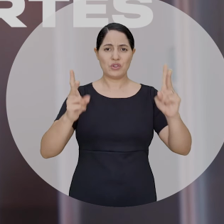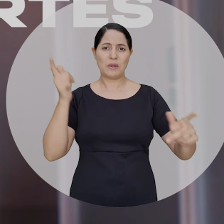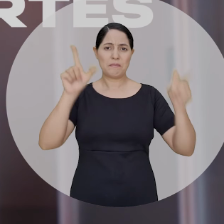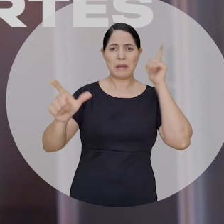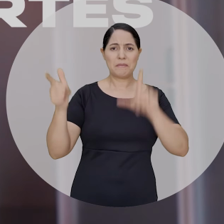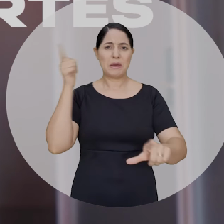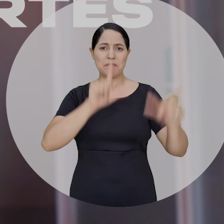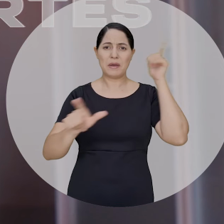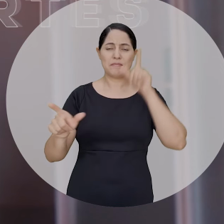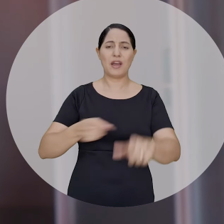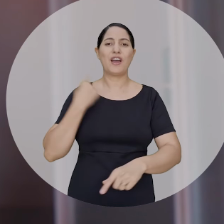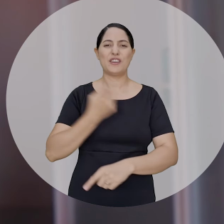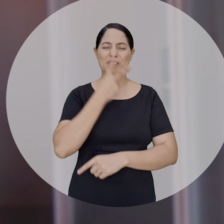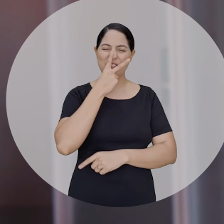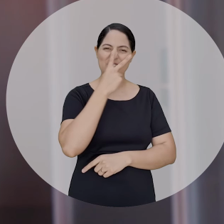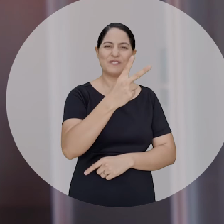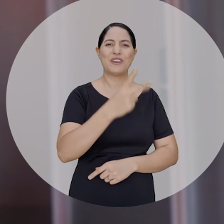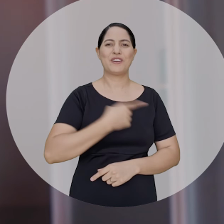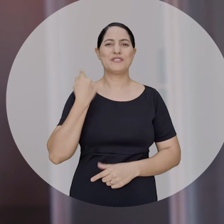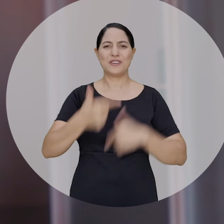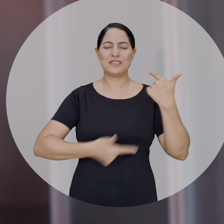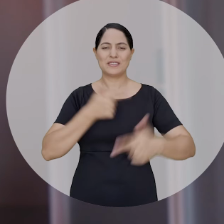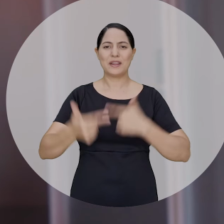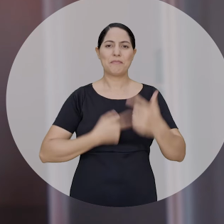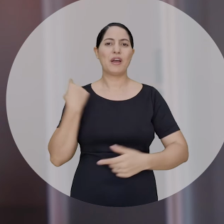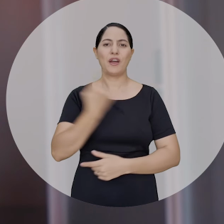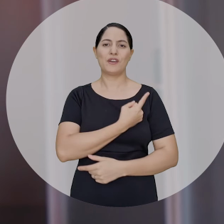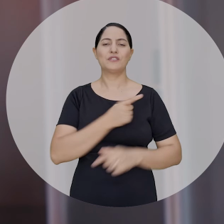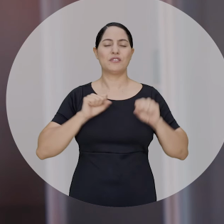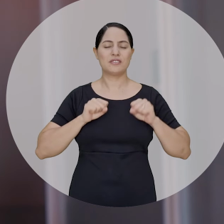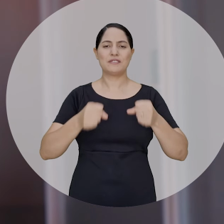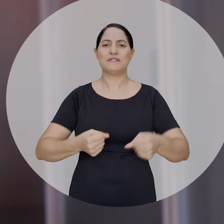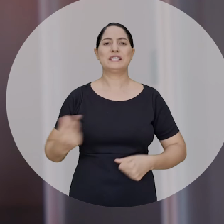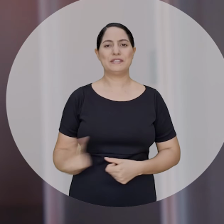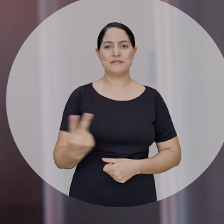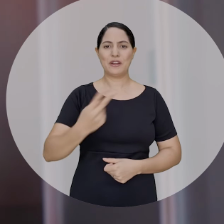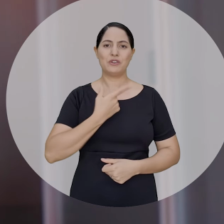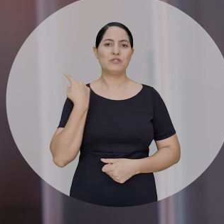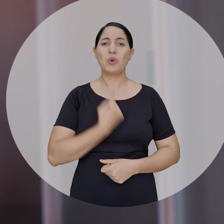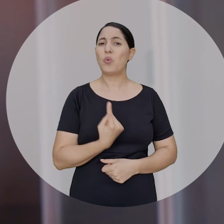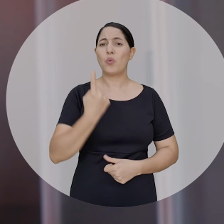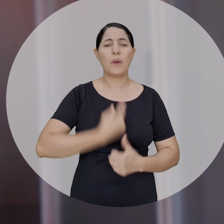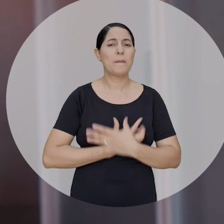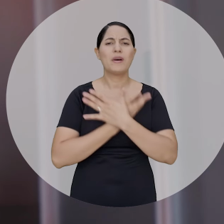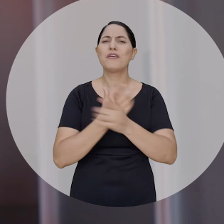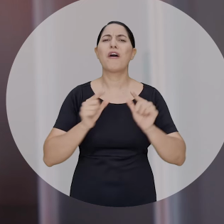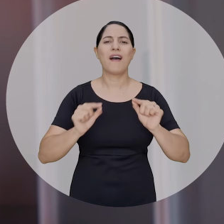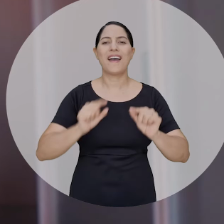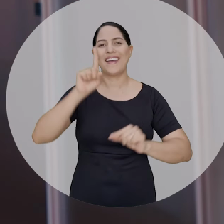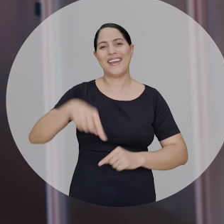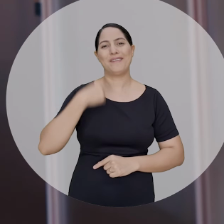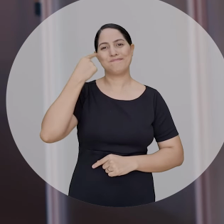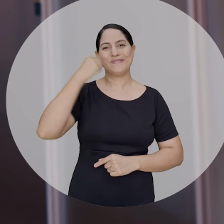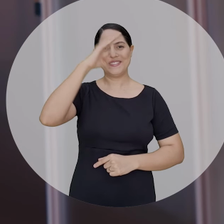somos mais fortes. Unidos no trabalho, na defesa de nossos valores e direitos, com uma única paixão: a advocacia